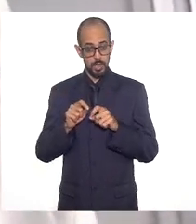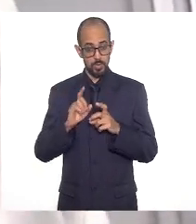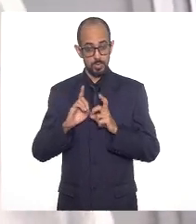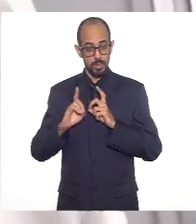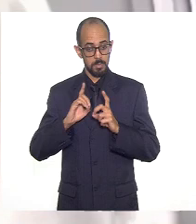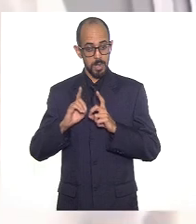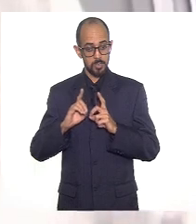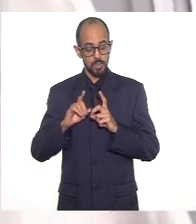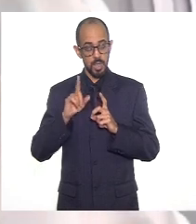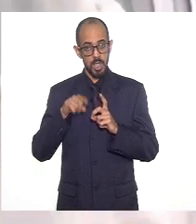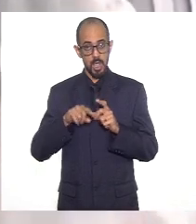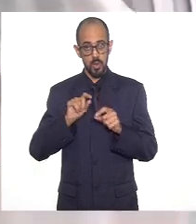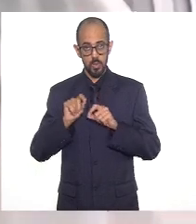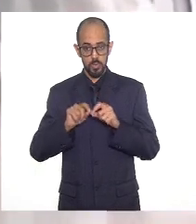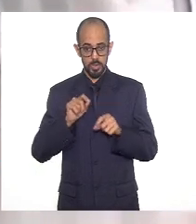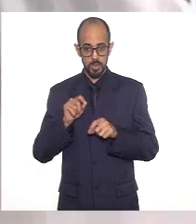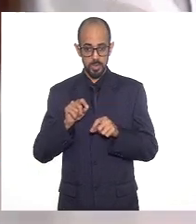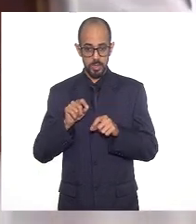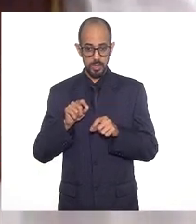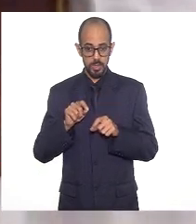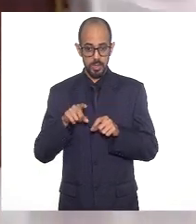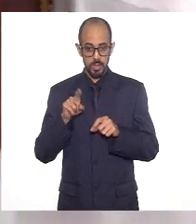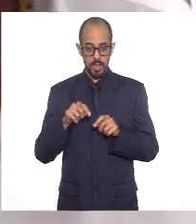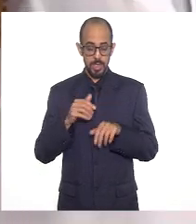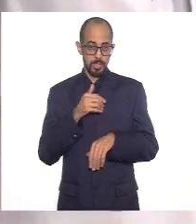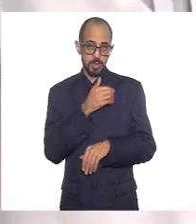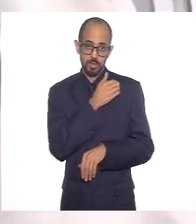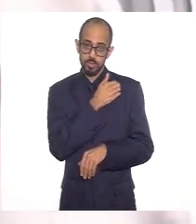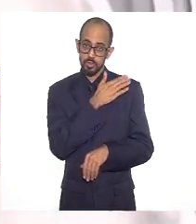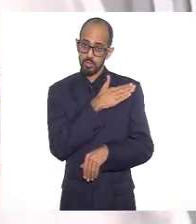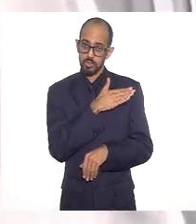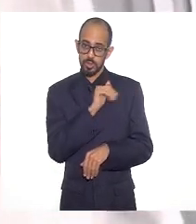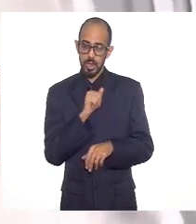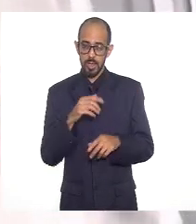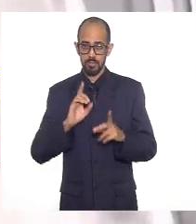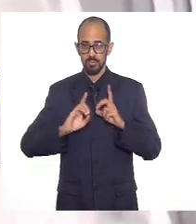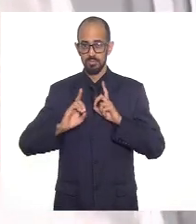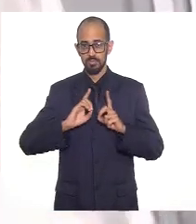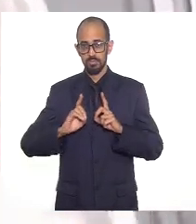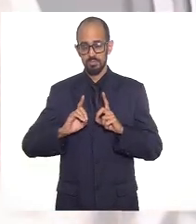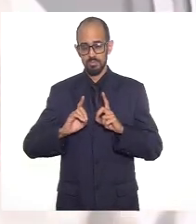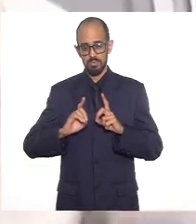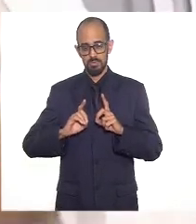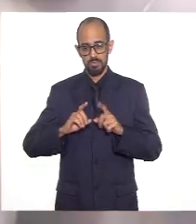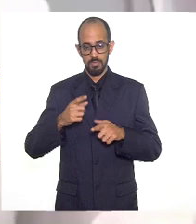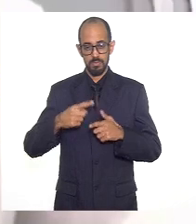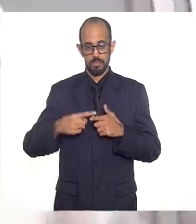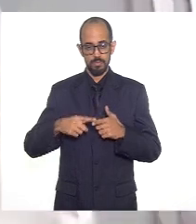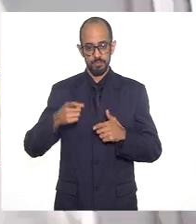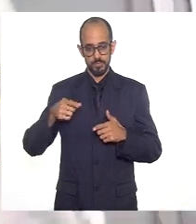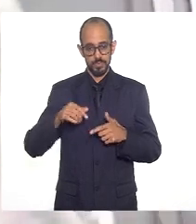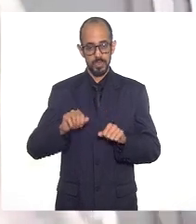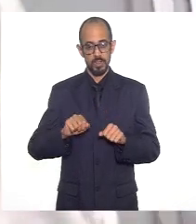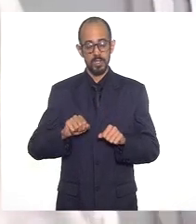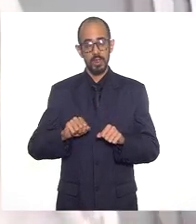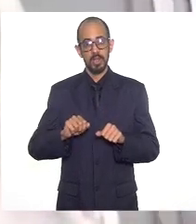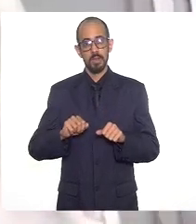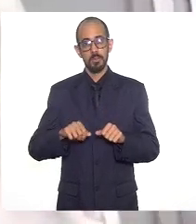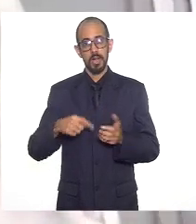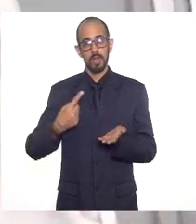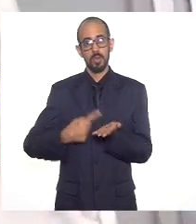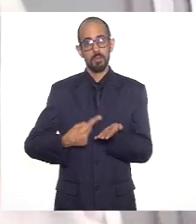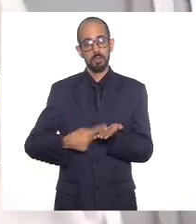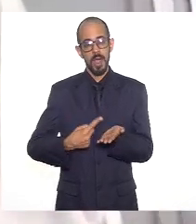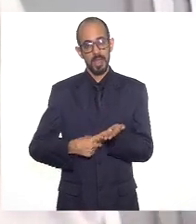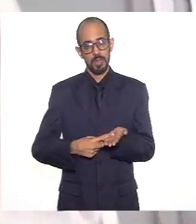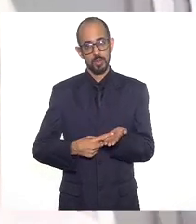sendo, inclusive, sistematicamente retirado desse debate, muito propositalmente, né, para que o tal do pacto,